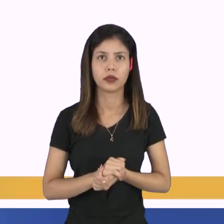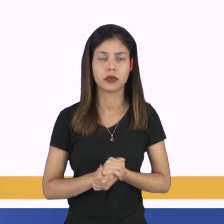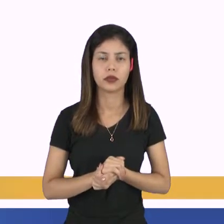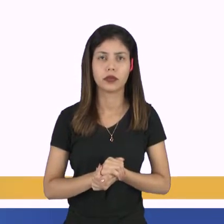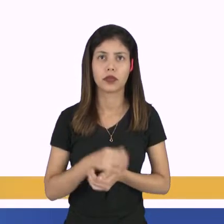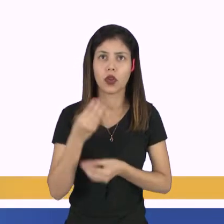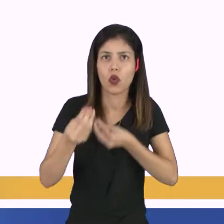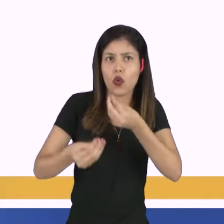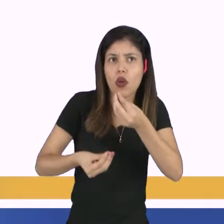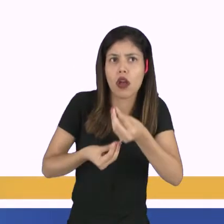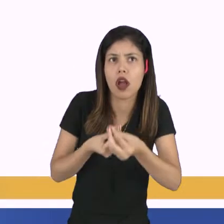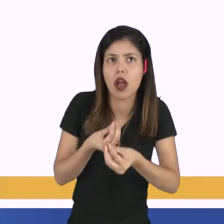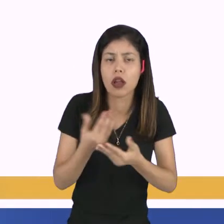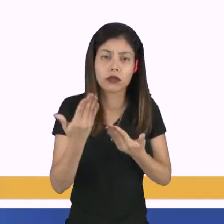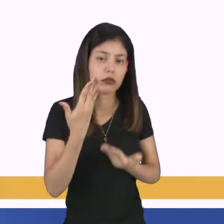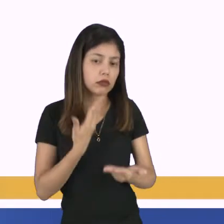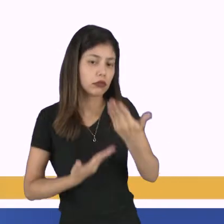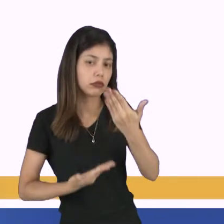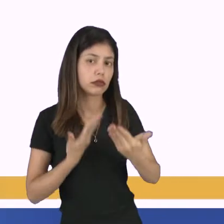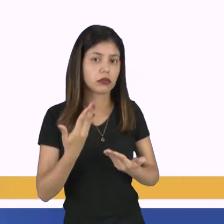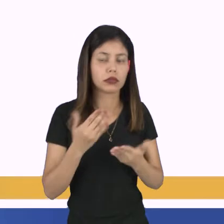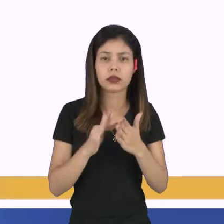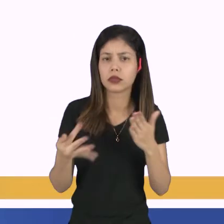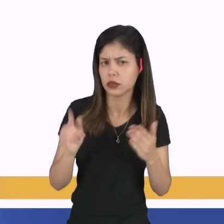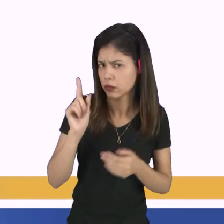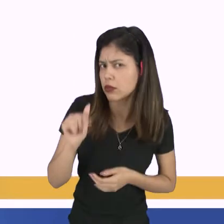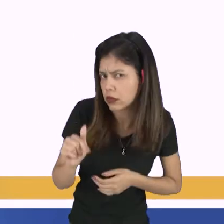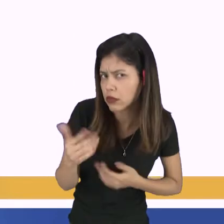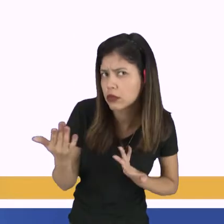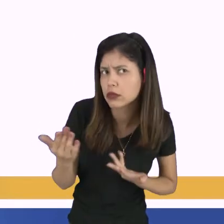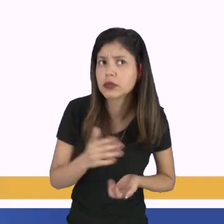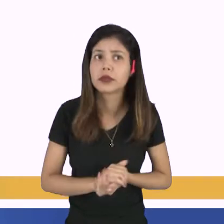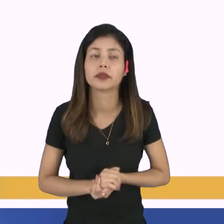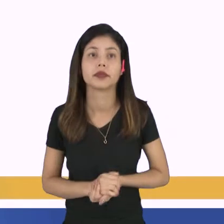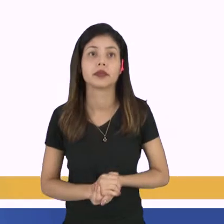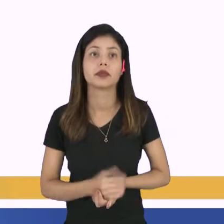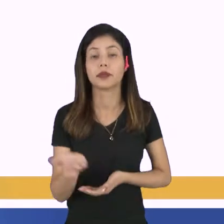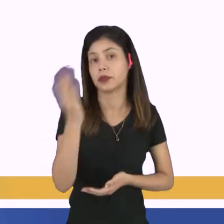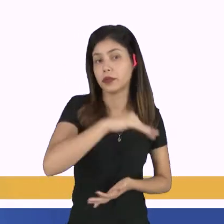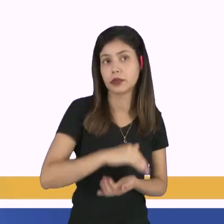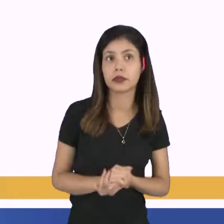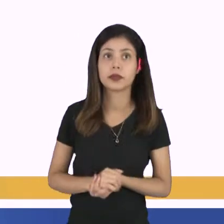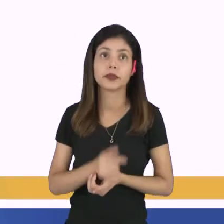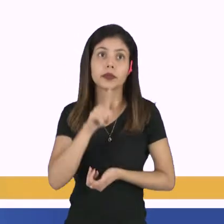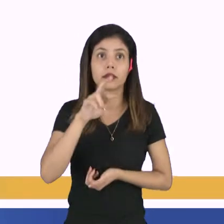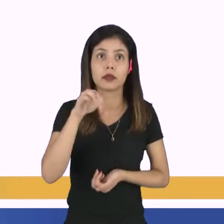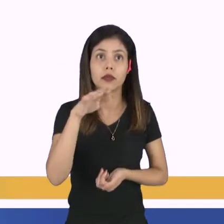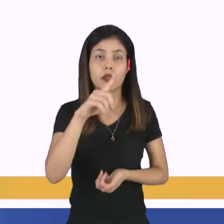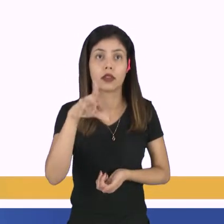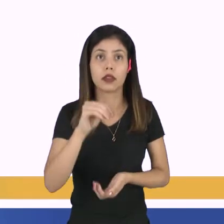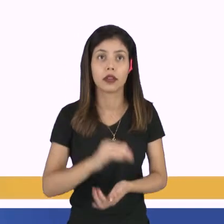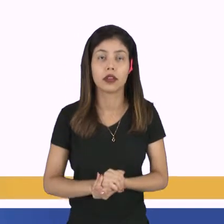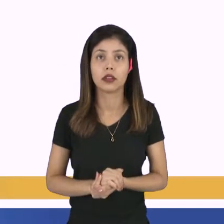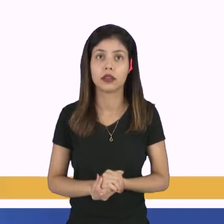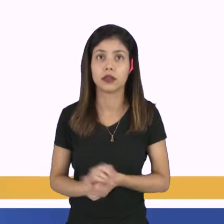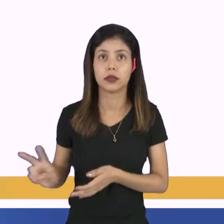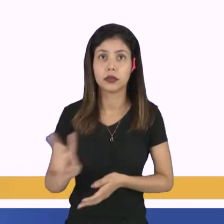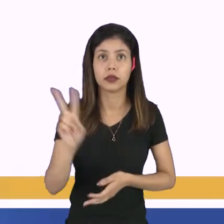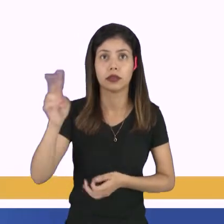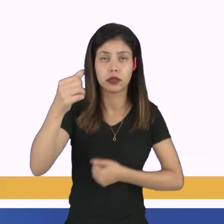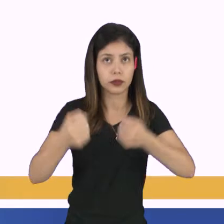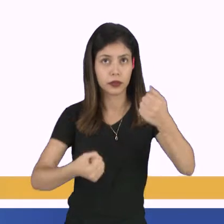A forma como elas se relacionam é uma função? Então vamos lá, gente. As grandezas envolvidas são o valor